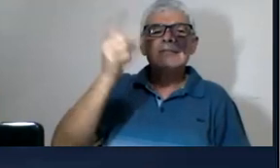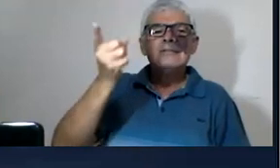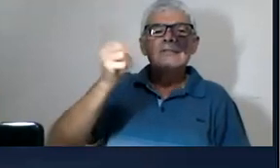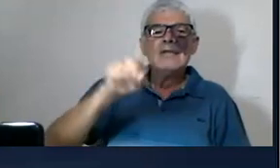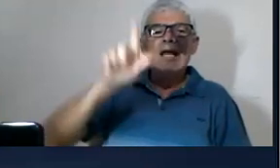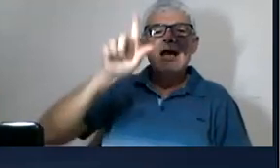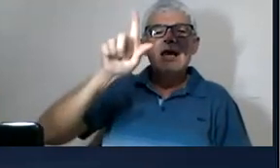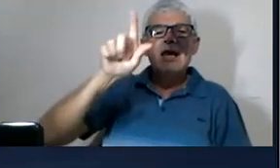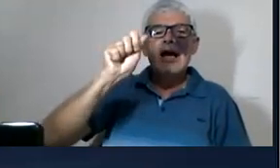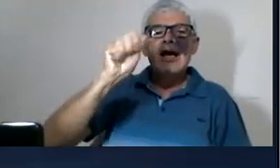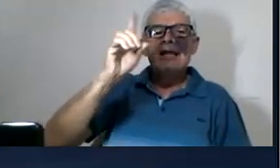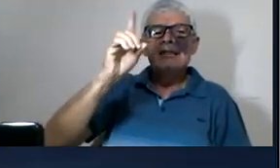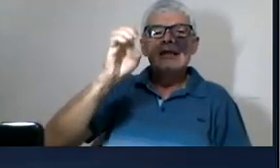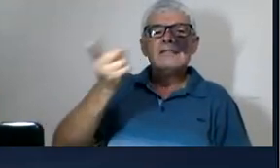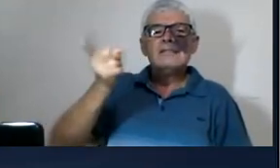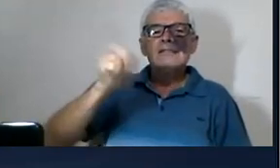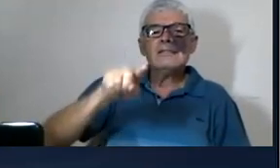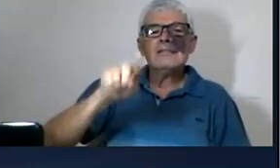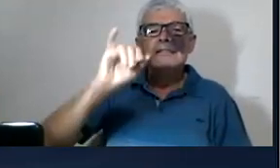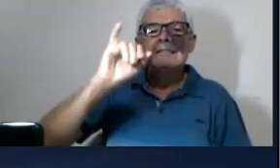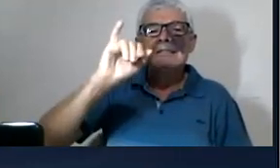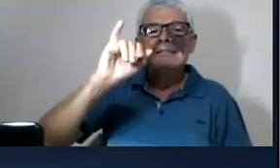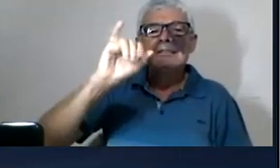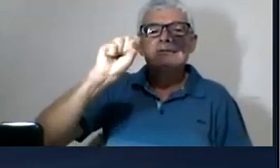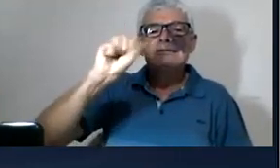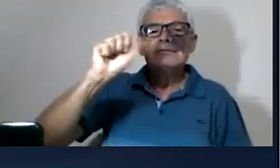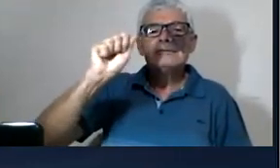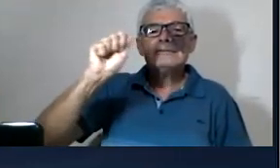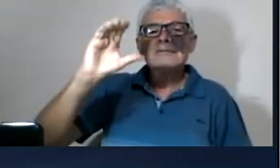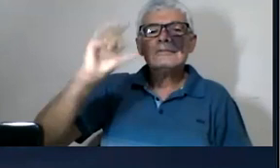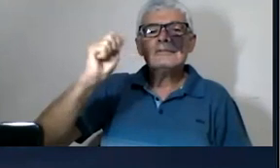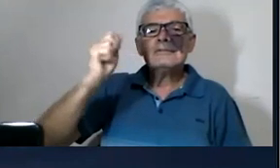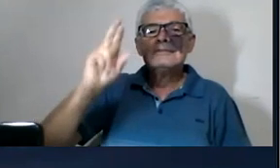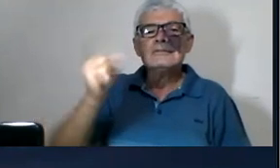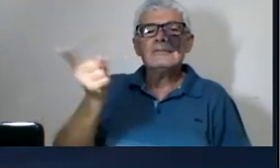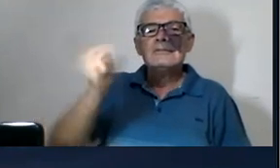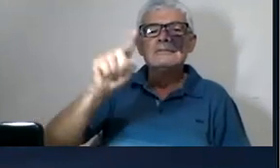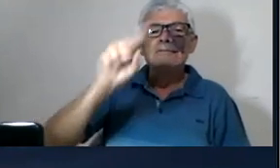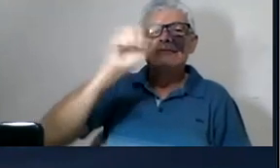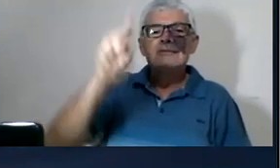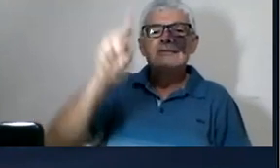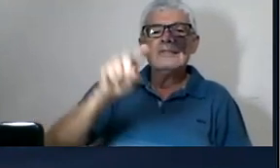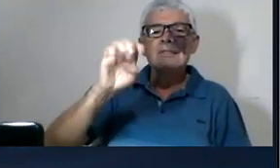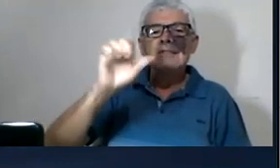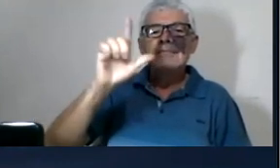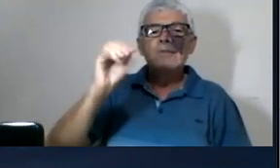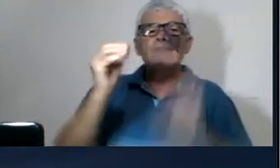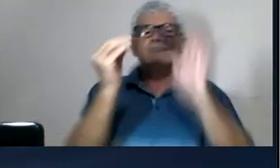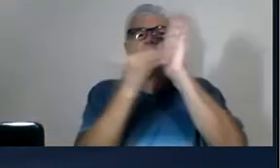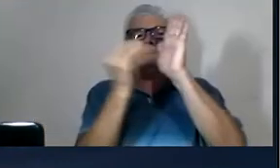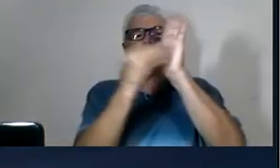Né? Lembra aquele áudio desesperado que eu coloquei no nosso grupo?